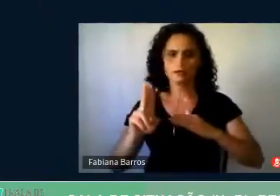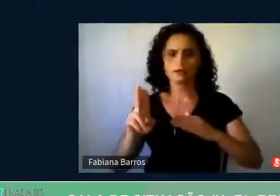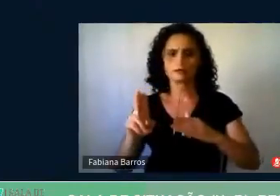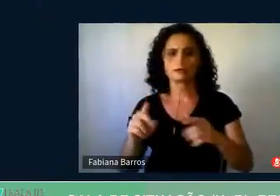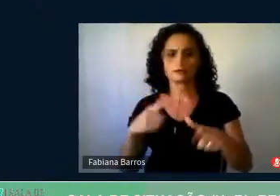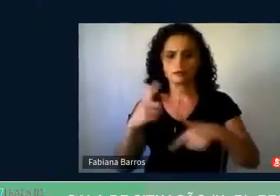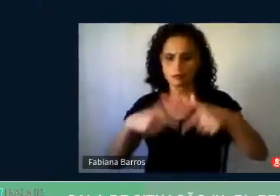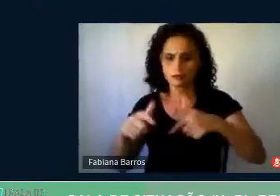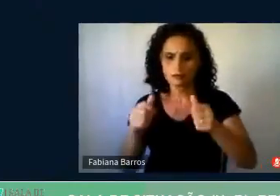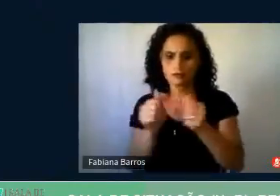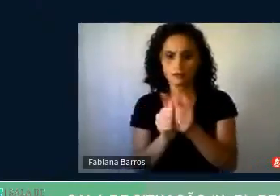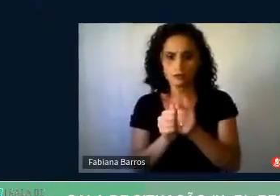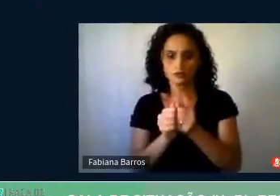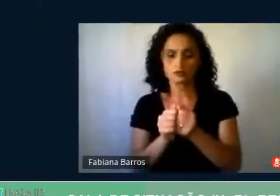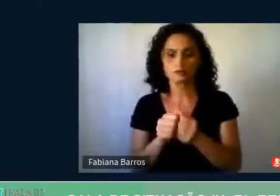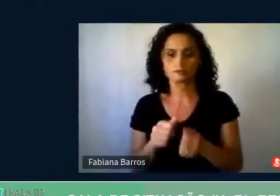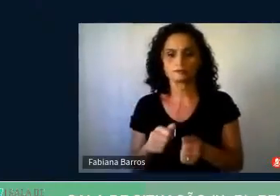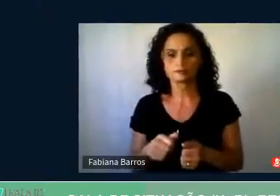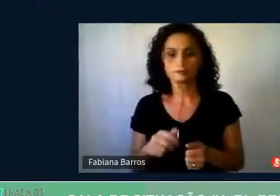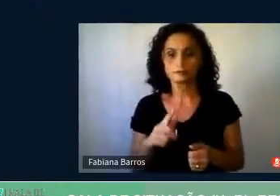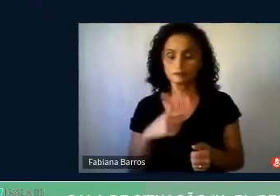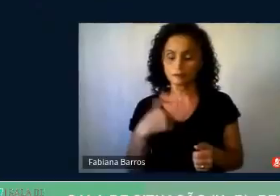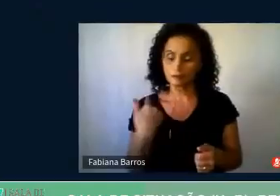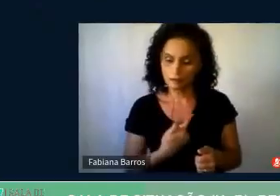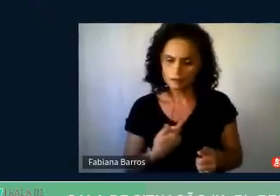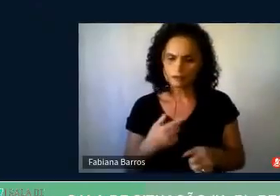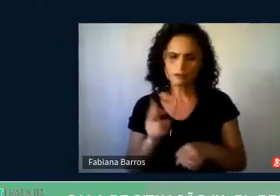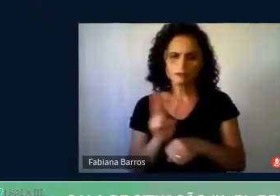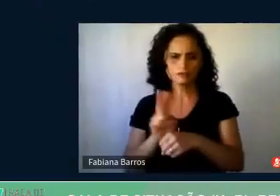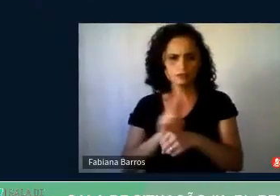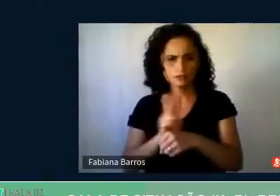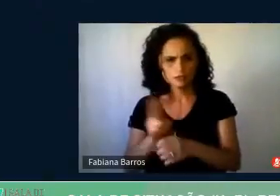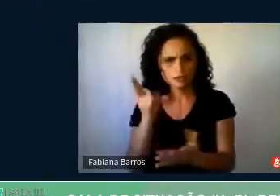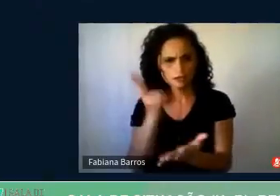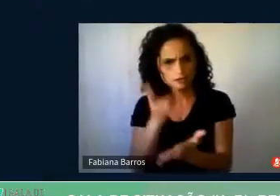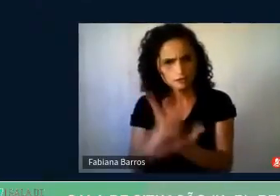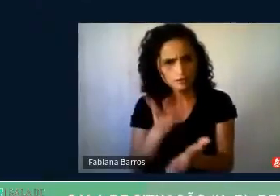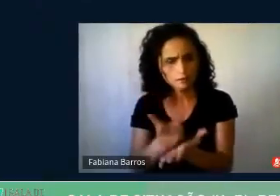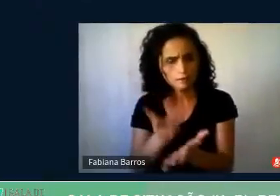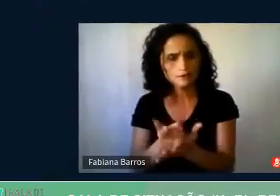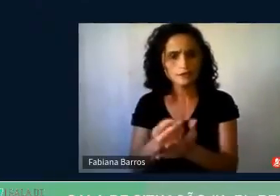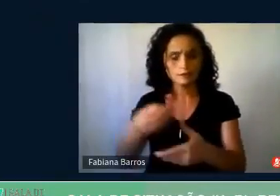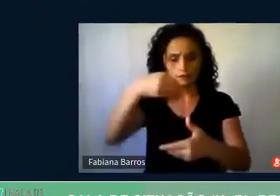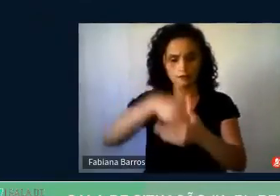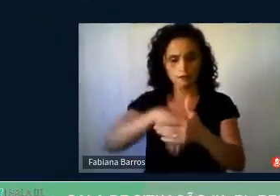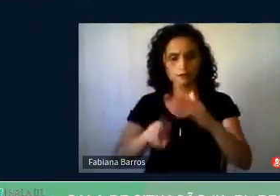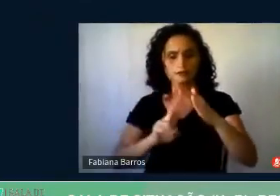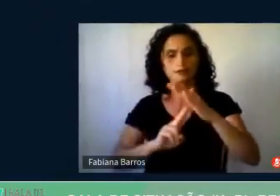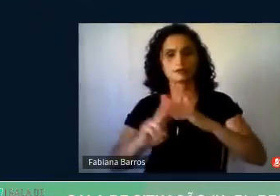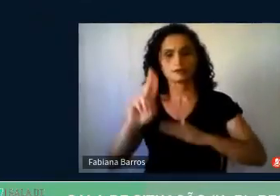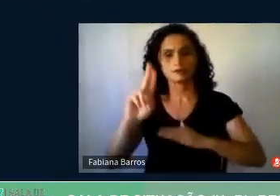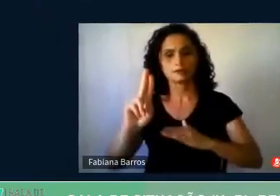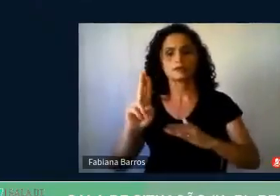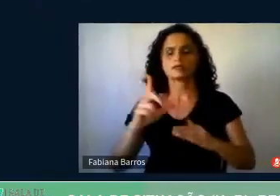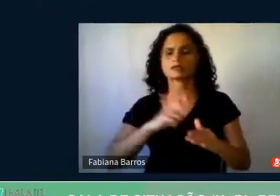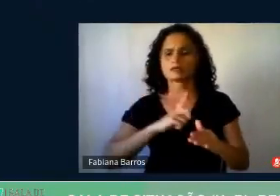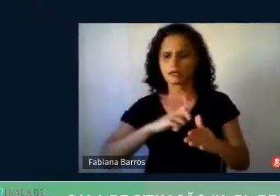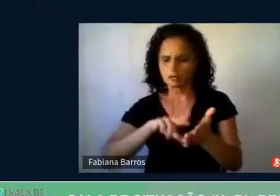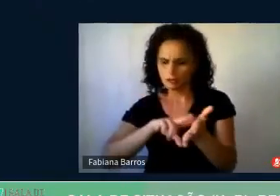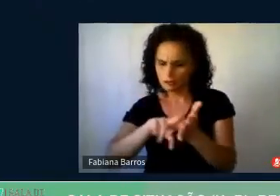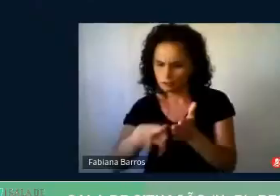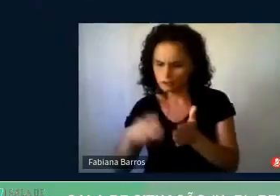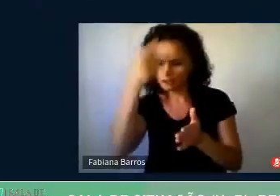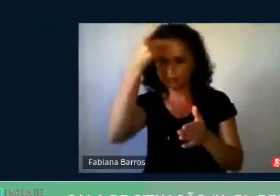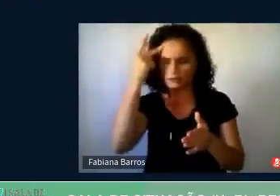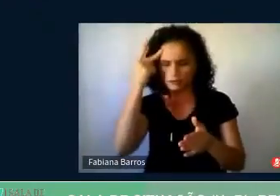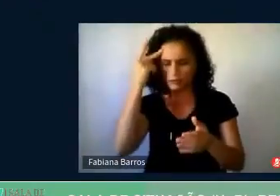Como eu falei, a gente tem feito uma vigilância ativa. Cada pessoa que está ativa no campus hoje está cadastrada nessa vigilância. Convido as outras pessoas que venham